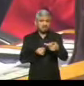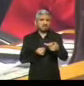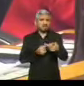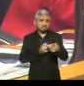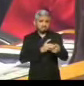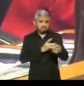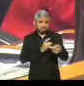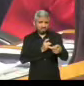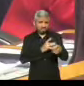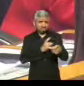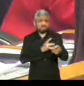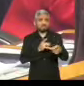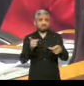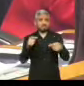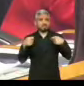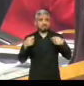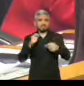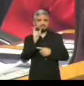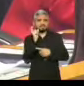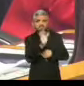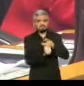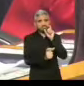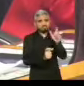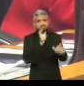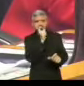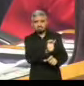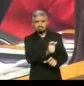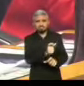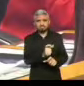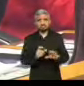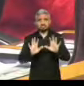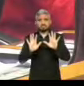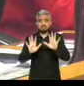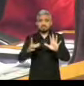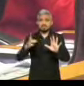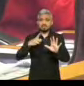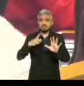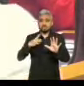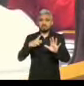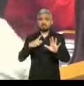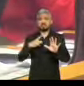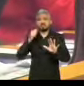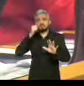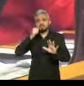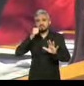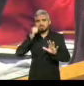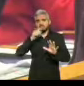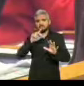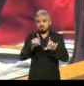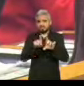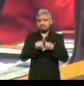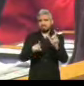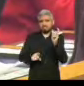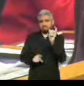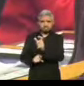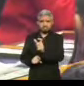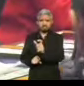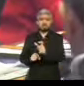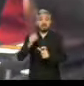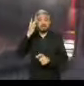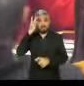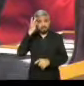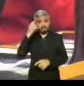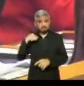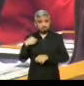ele tem que atacar covardemente, vai se levantar a voz de muitas mulheres corajosas. Amanhã eu subirei à tribuna para falar